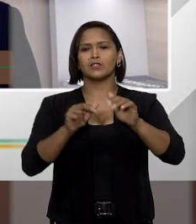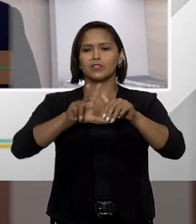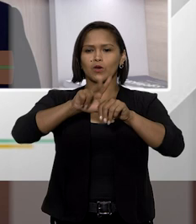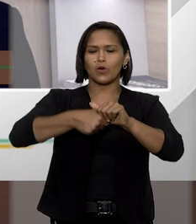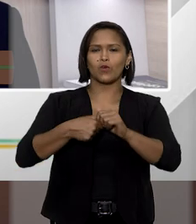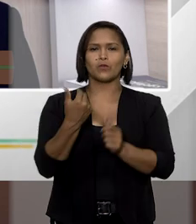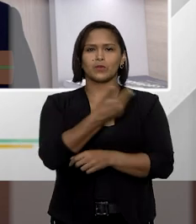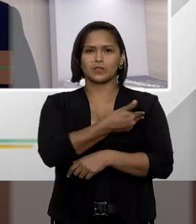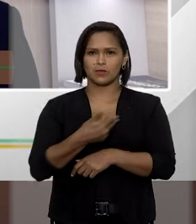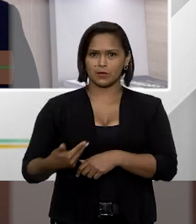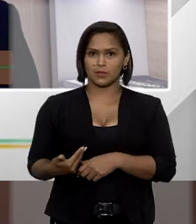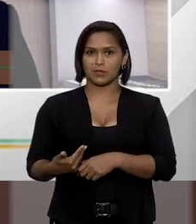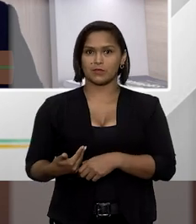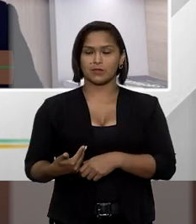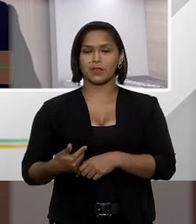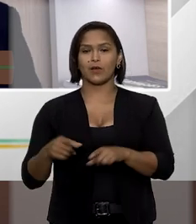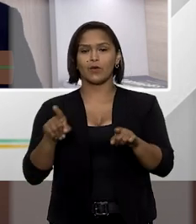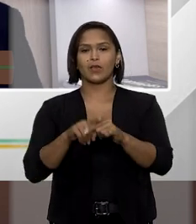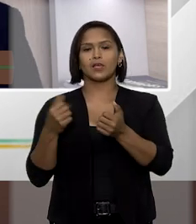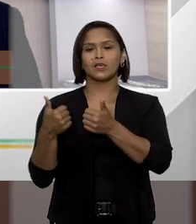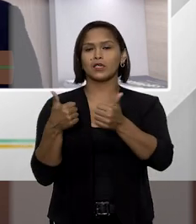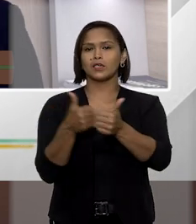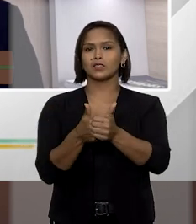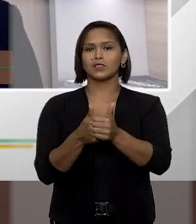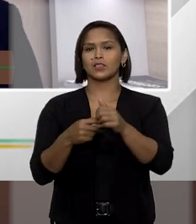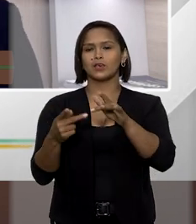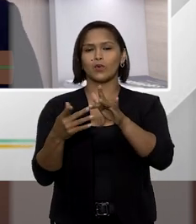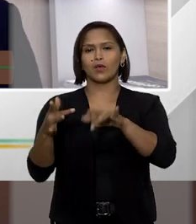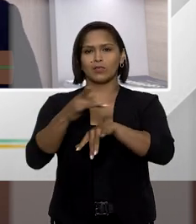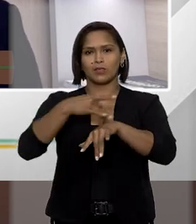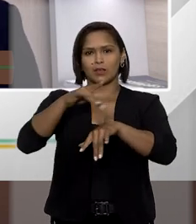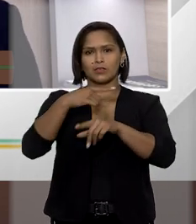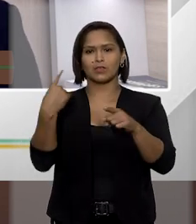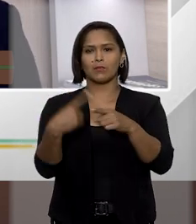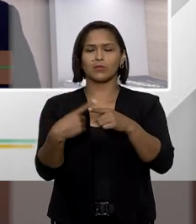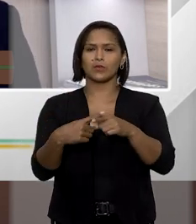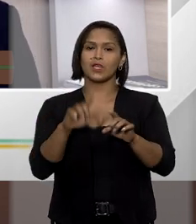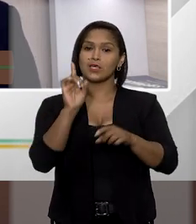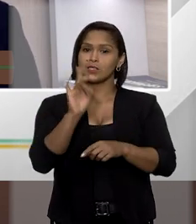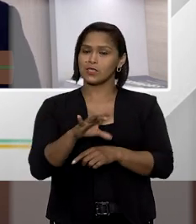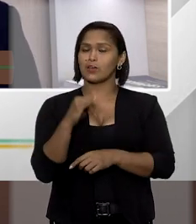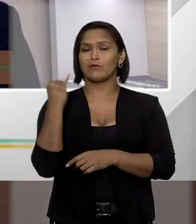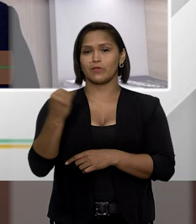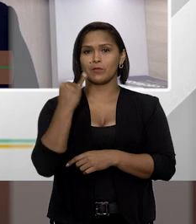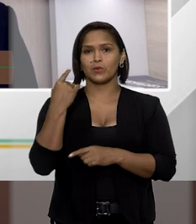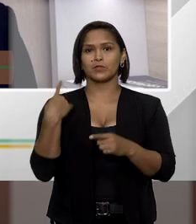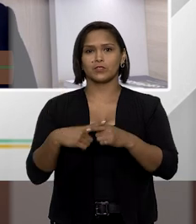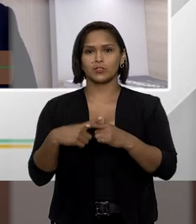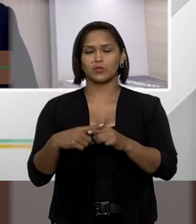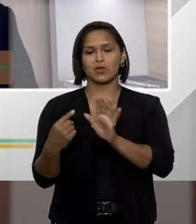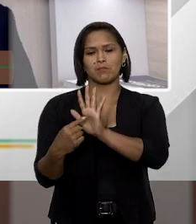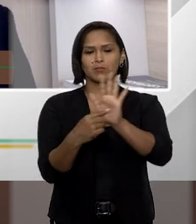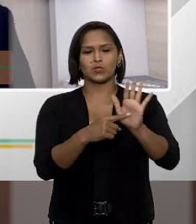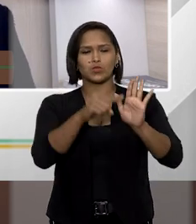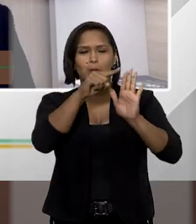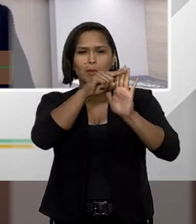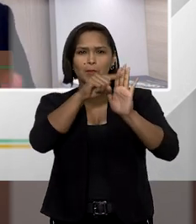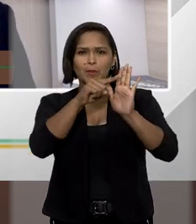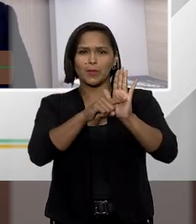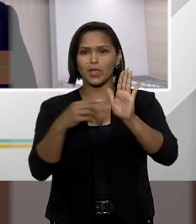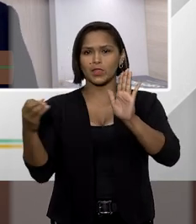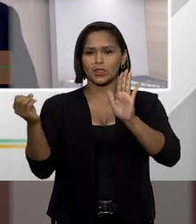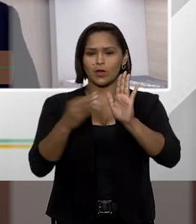macrocorrupção governamental e que seguiu uma tendência internacional. Isso por si só já foi bastante importante porque trouxe